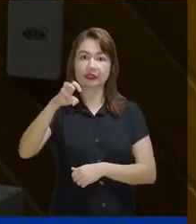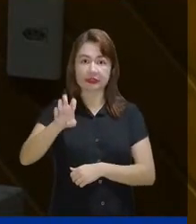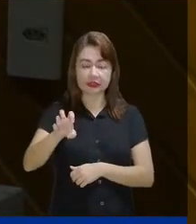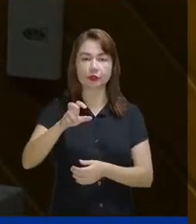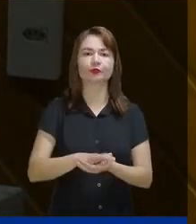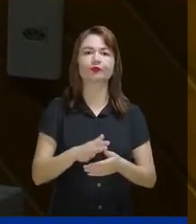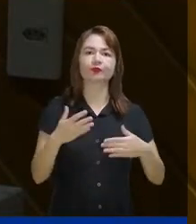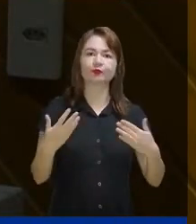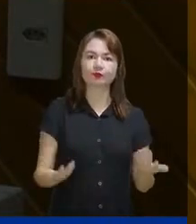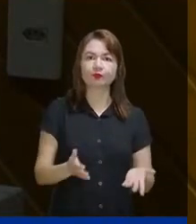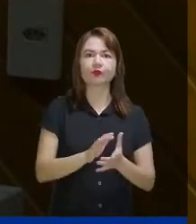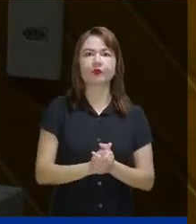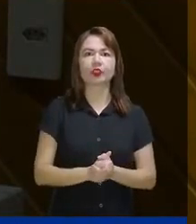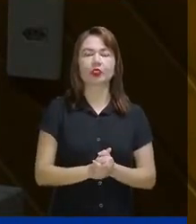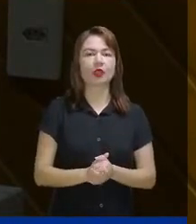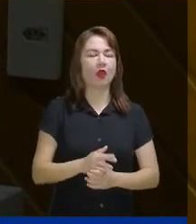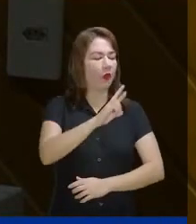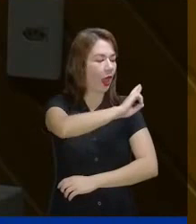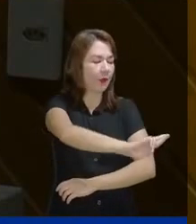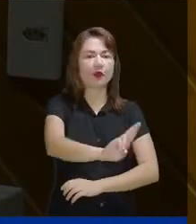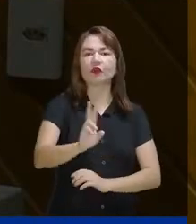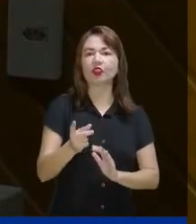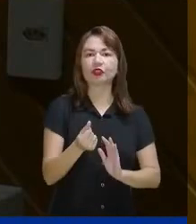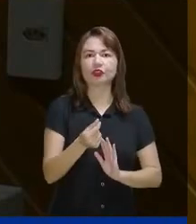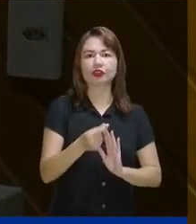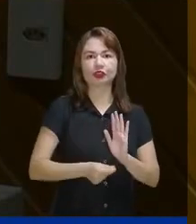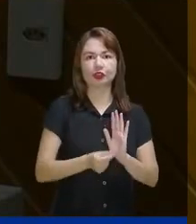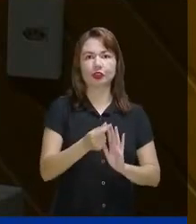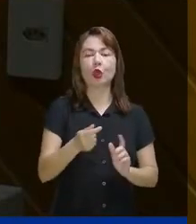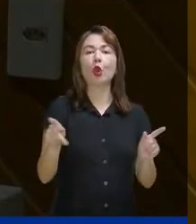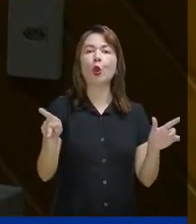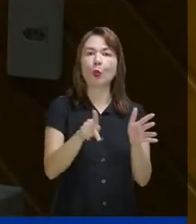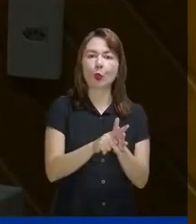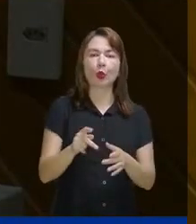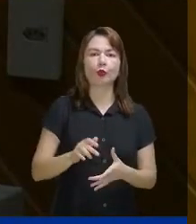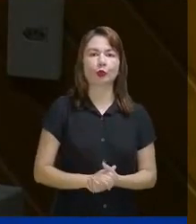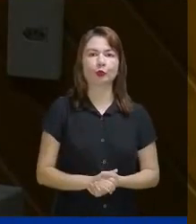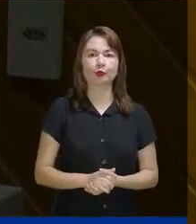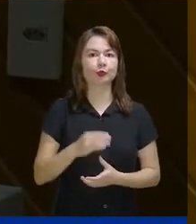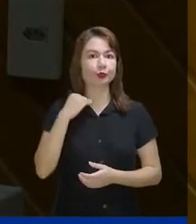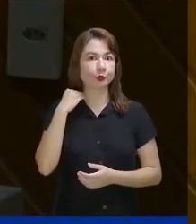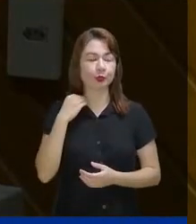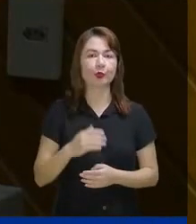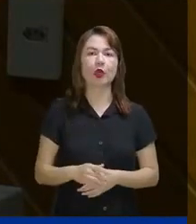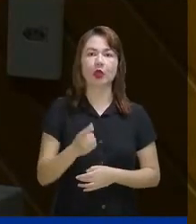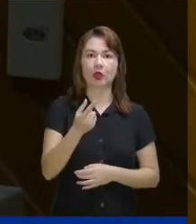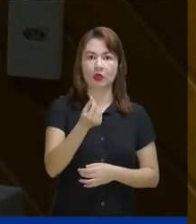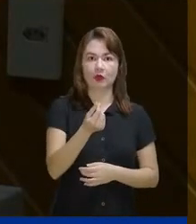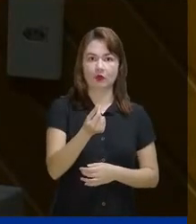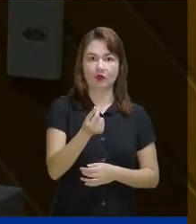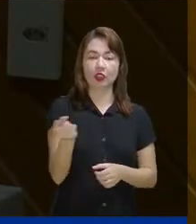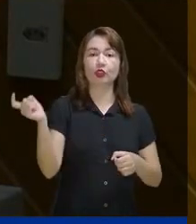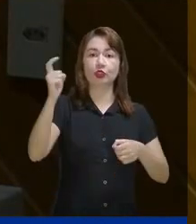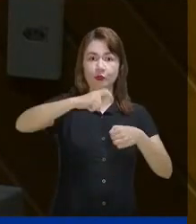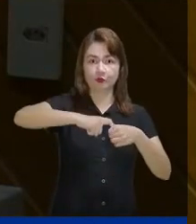Ministério Público Eleitoral opinou pela desaprovação das contas e o recolhimento ao Tesouro Nacional no valor de R$